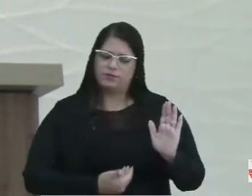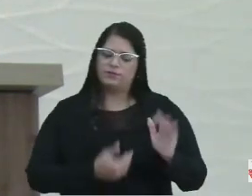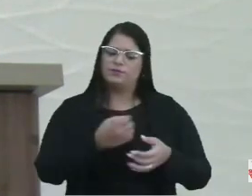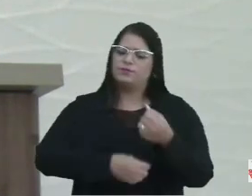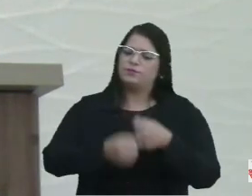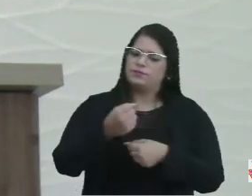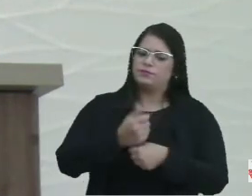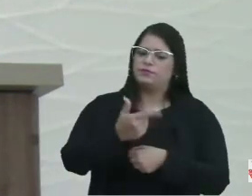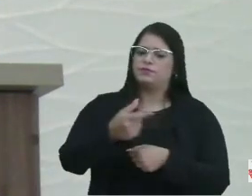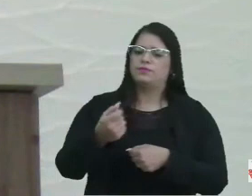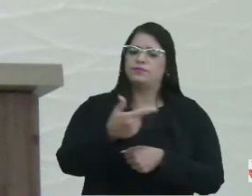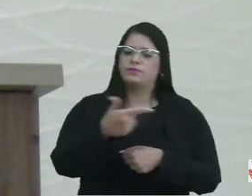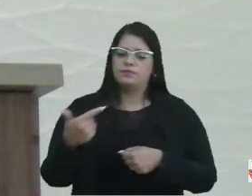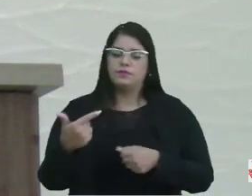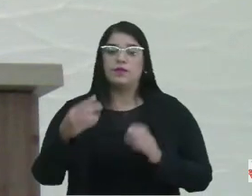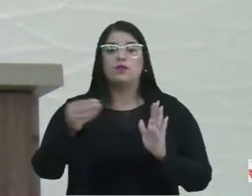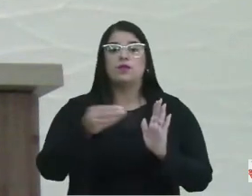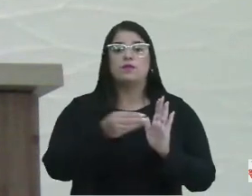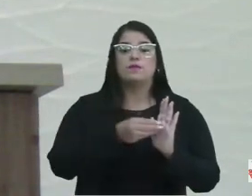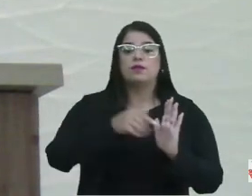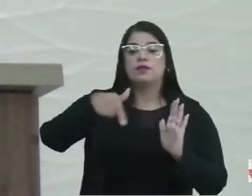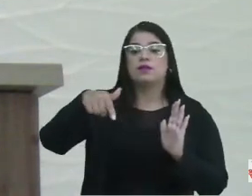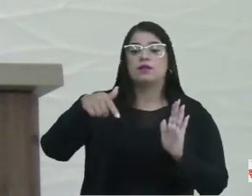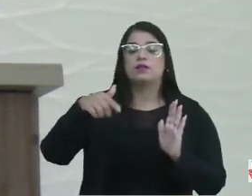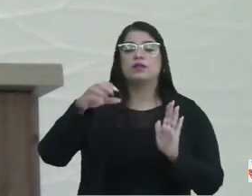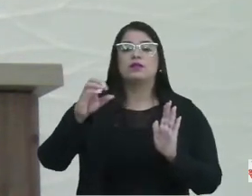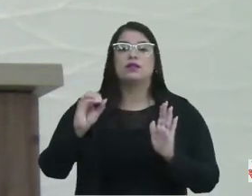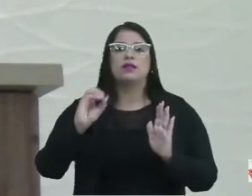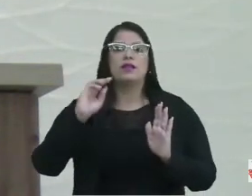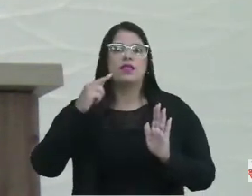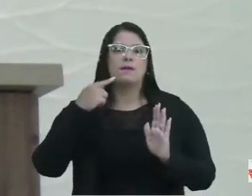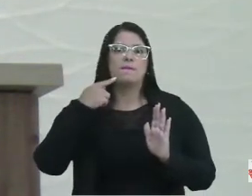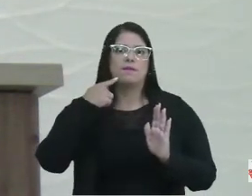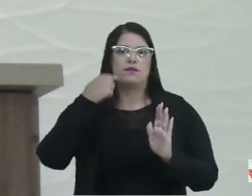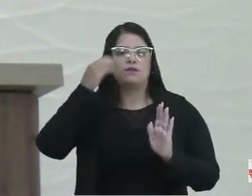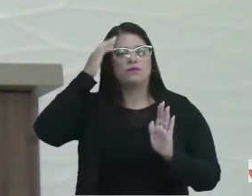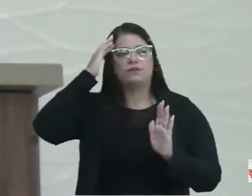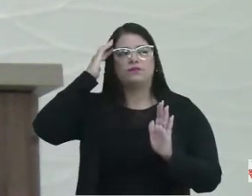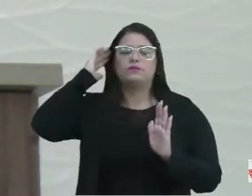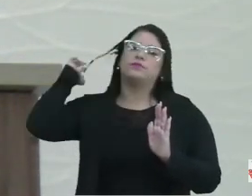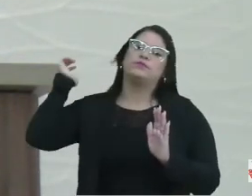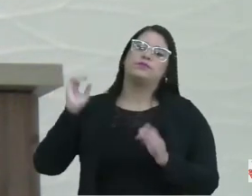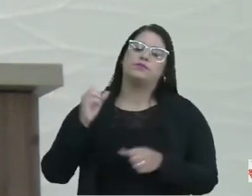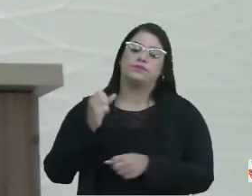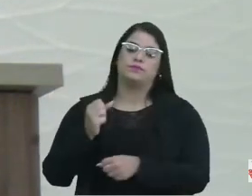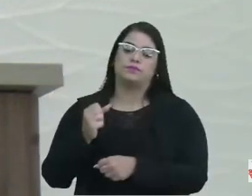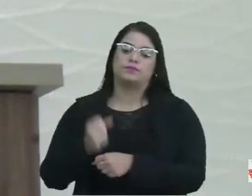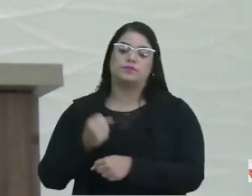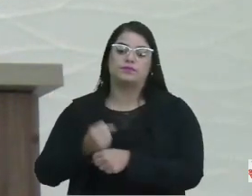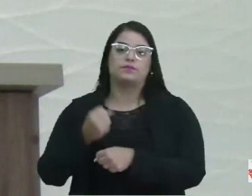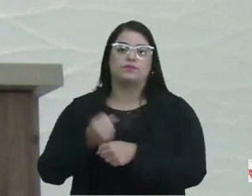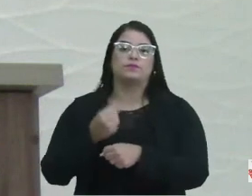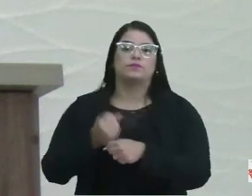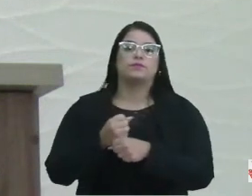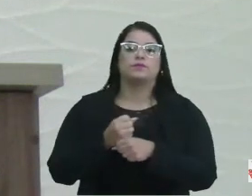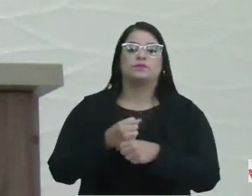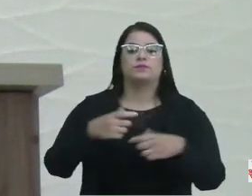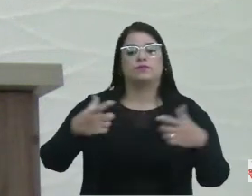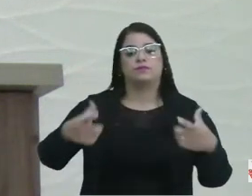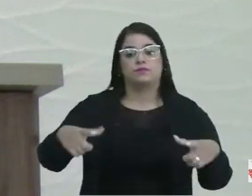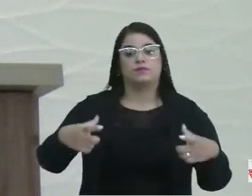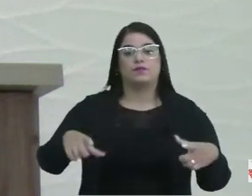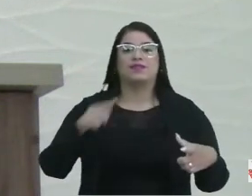mais uma emenda de 70 mil para também fazer o consultório odontológico na comunidade do